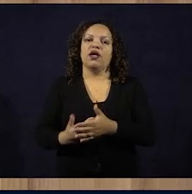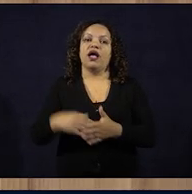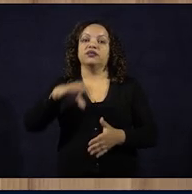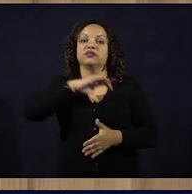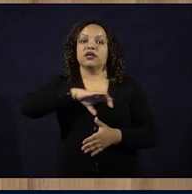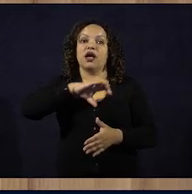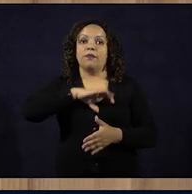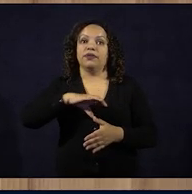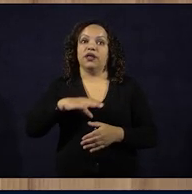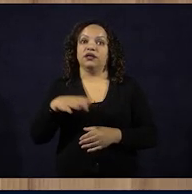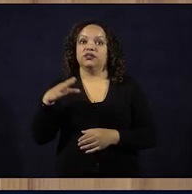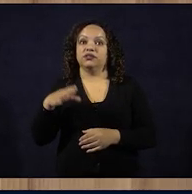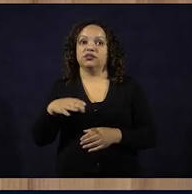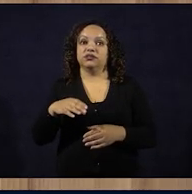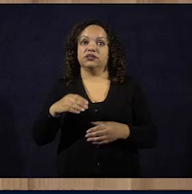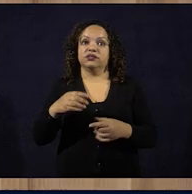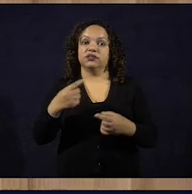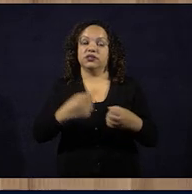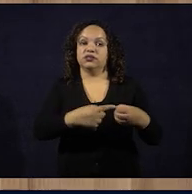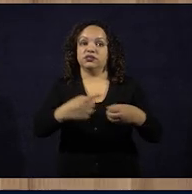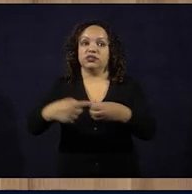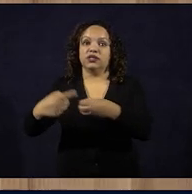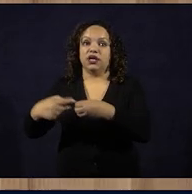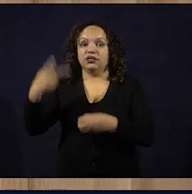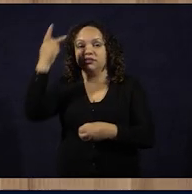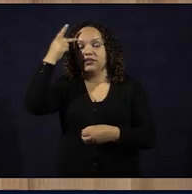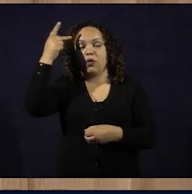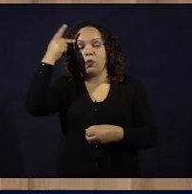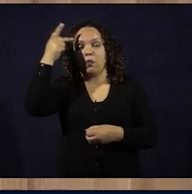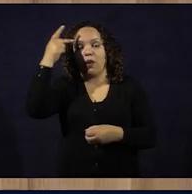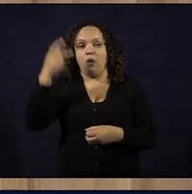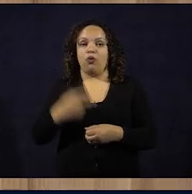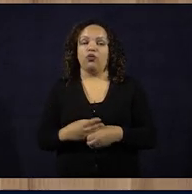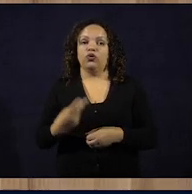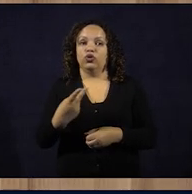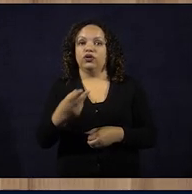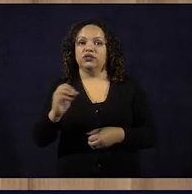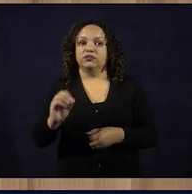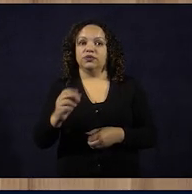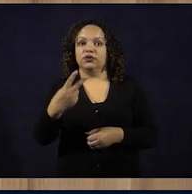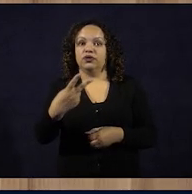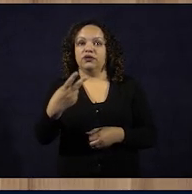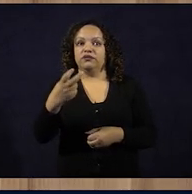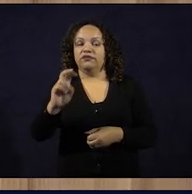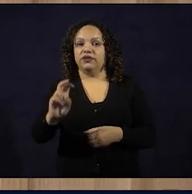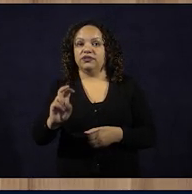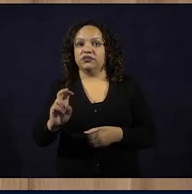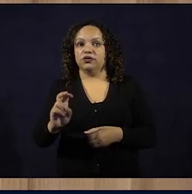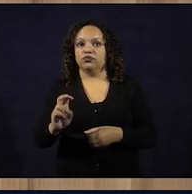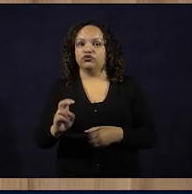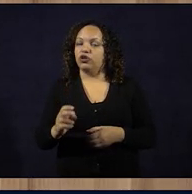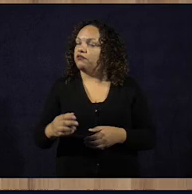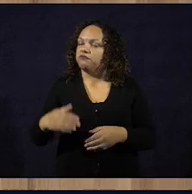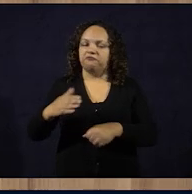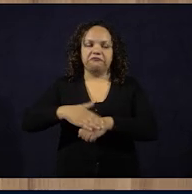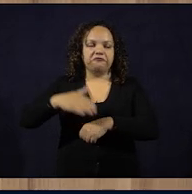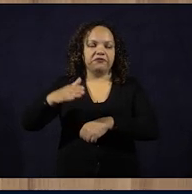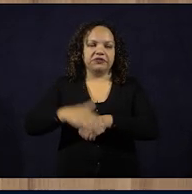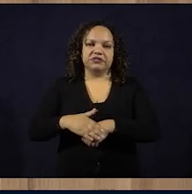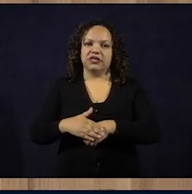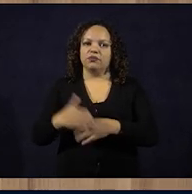capitais a gente por exemplo ia cobrir São Paulo até 2025 a gente cobriu metade esse